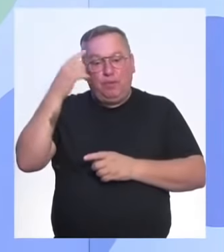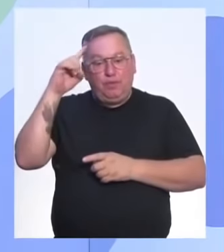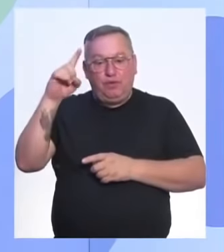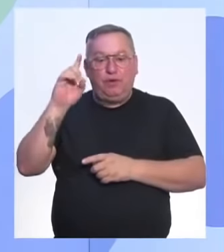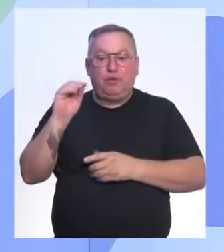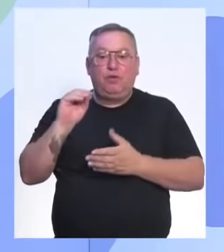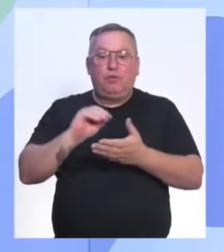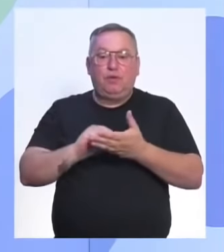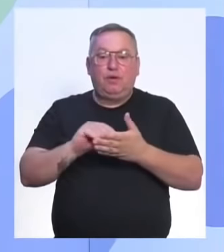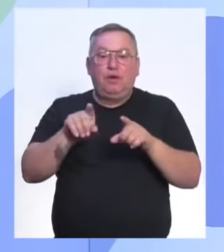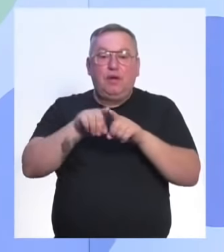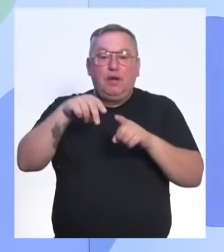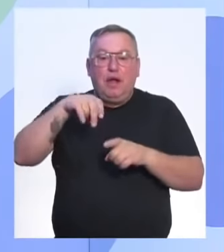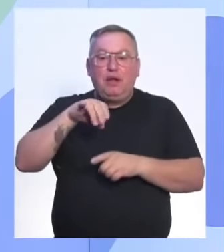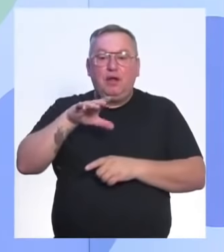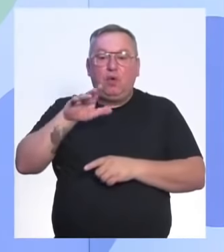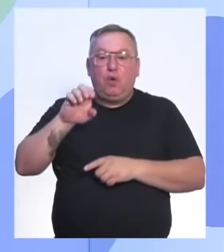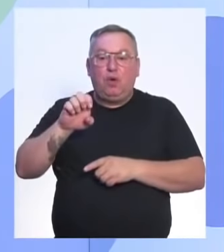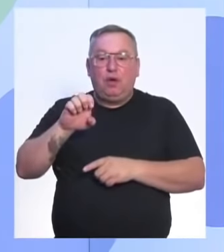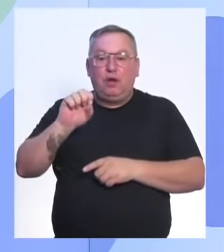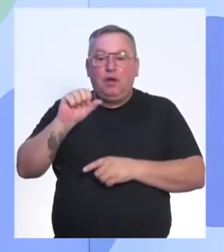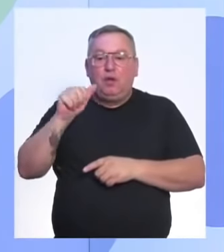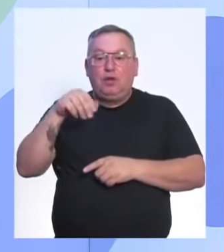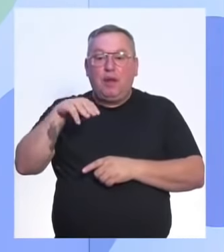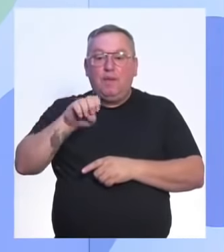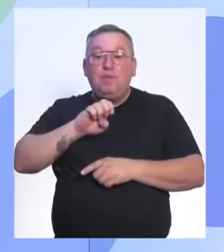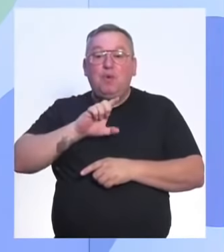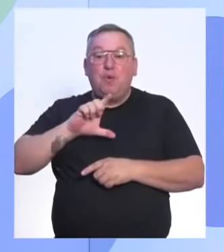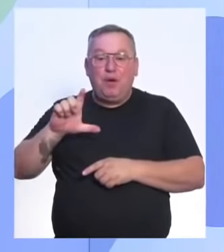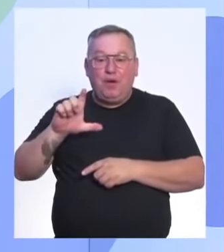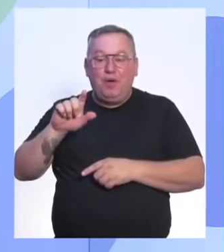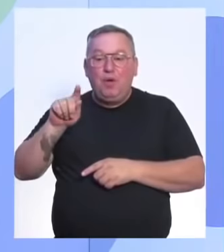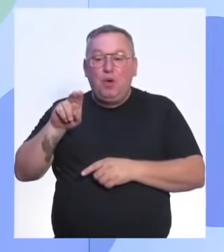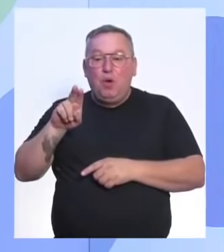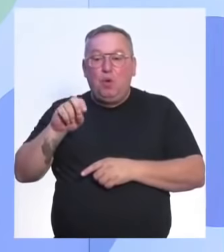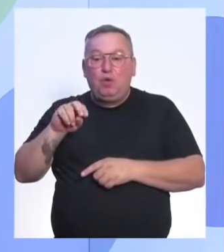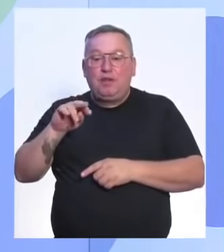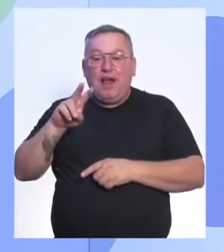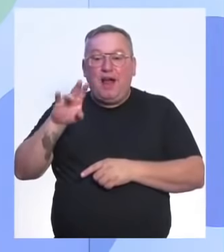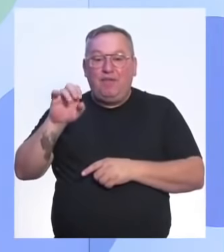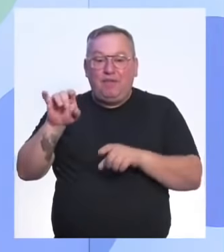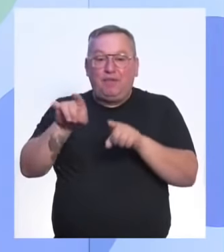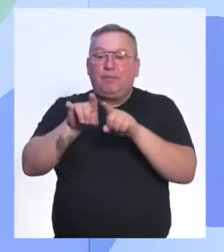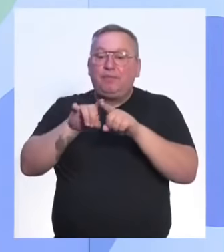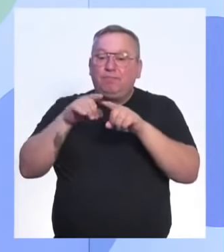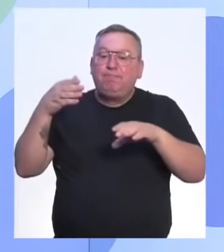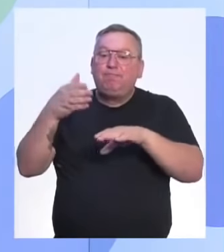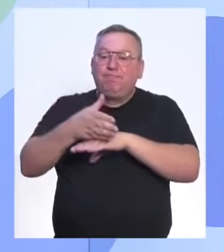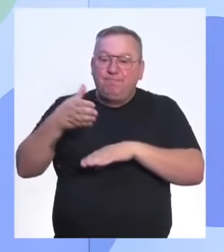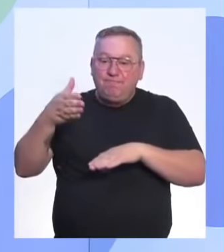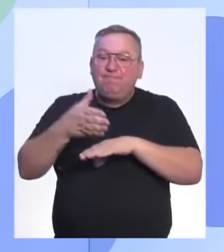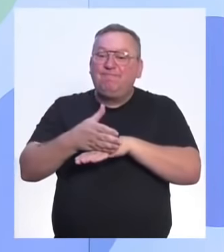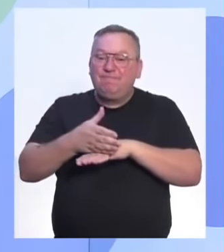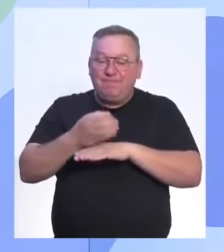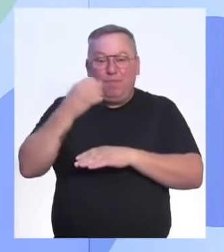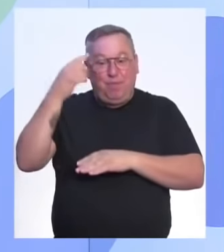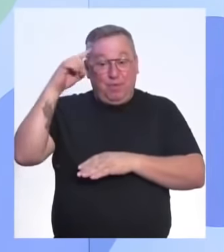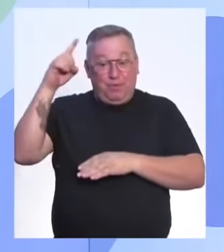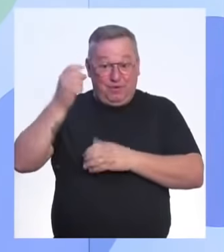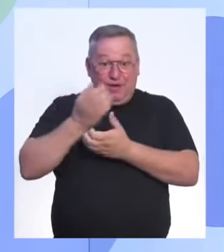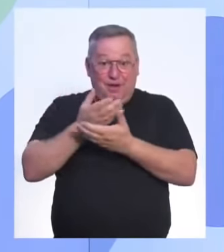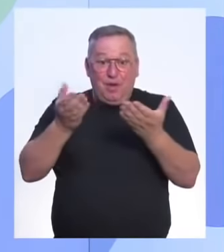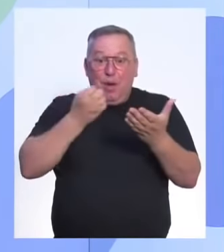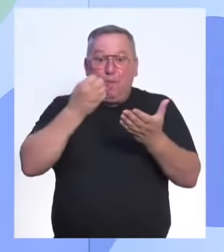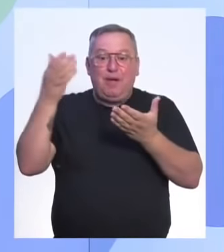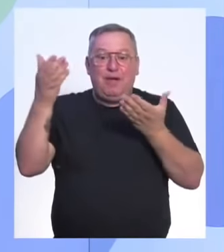dias. A Nicole, o Samuel, Gustavo aqui também participando. Então, bom dia a todos,